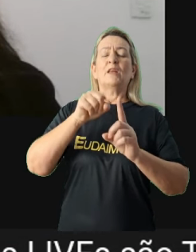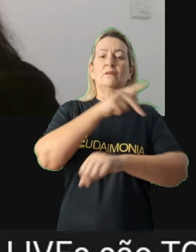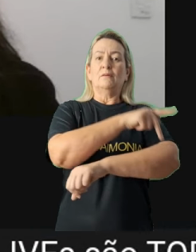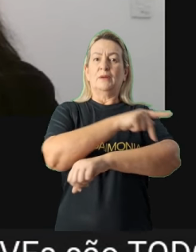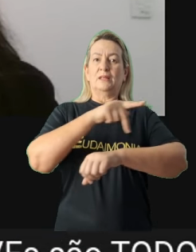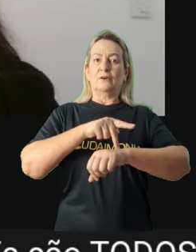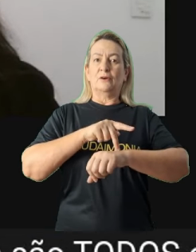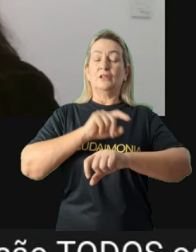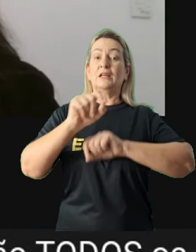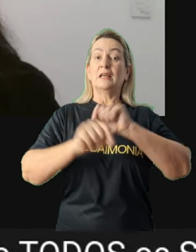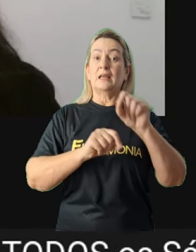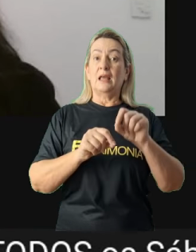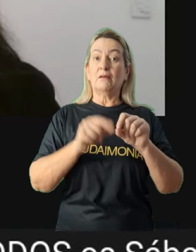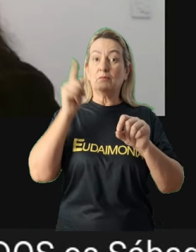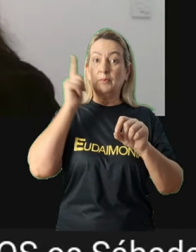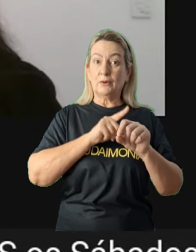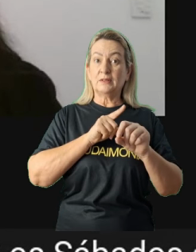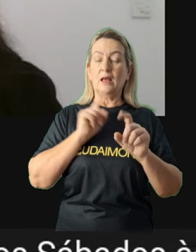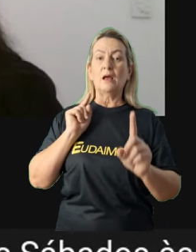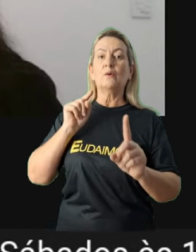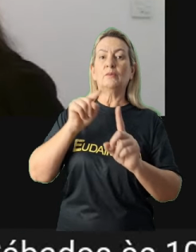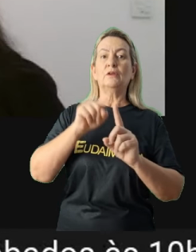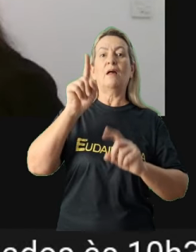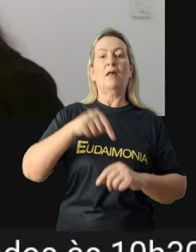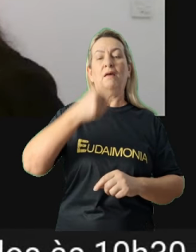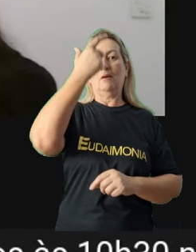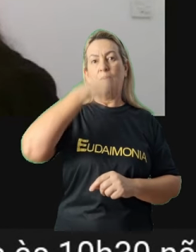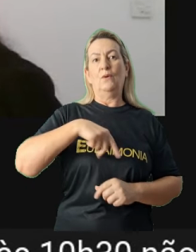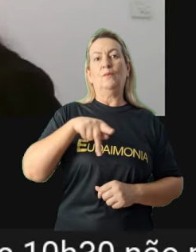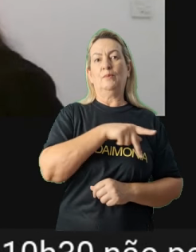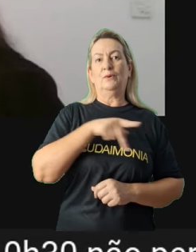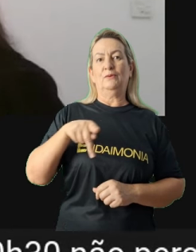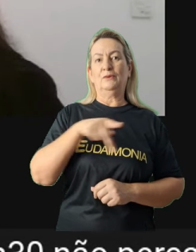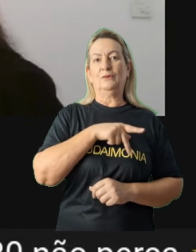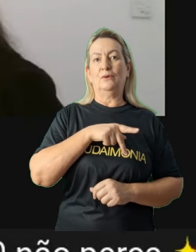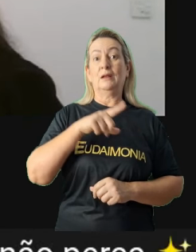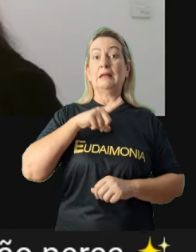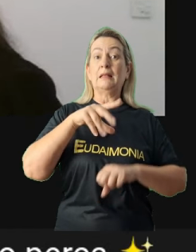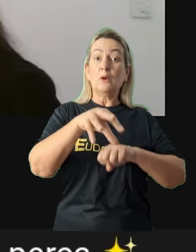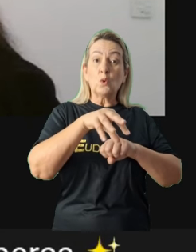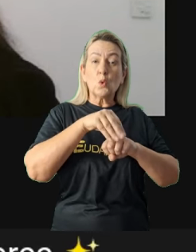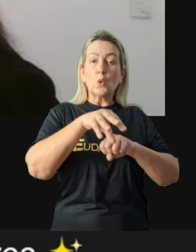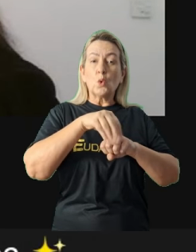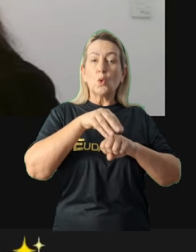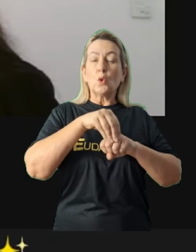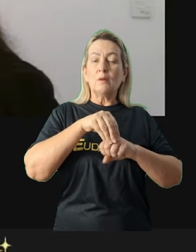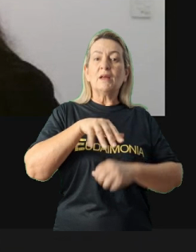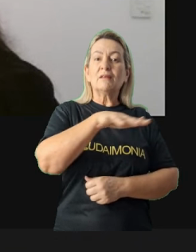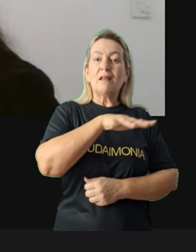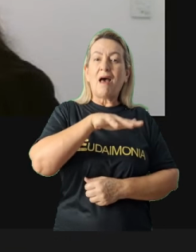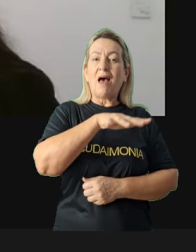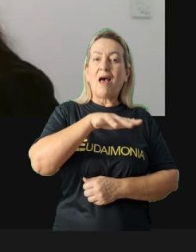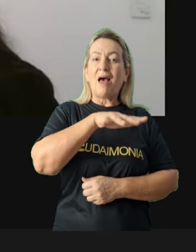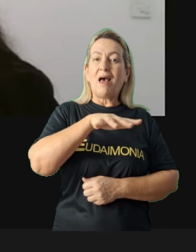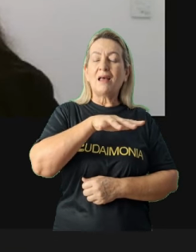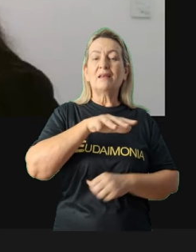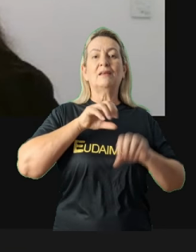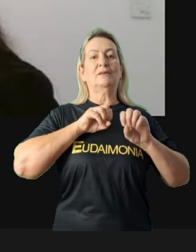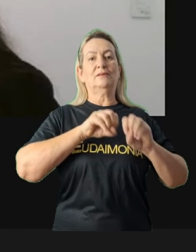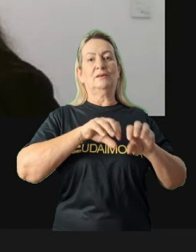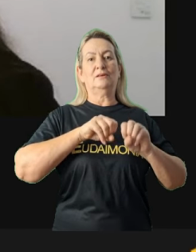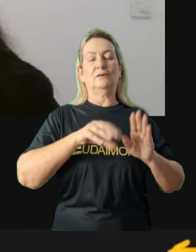pedagógica. Quem entra com esse input no processo, né, são os professores, são aqueles que detêm o conhecimento daquela